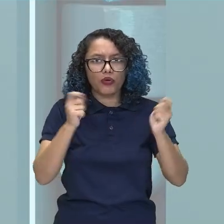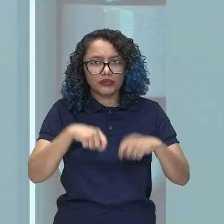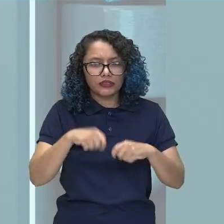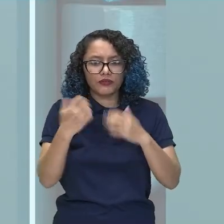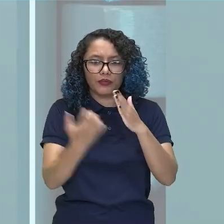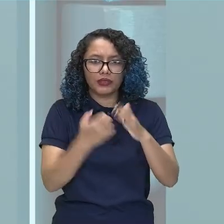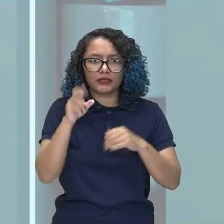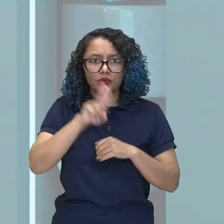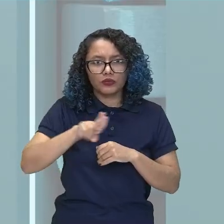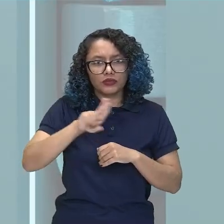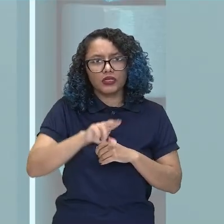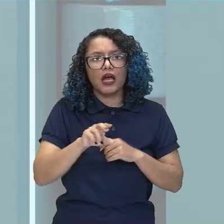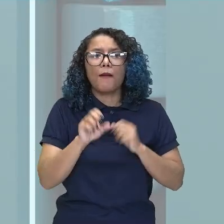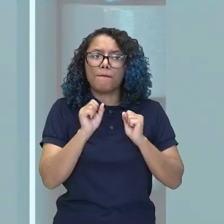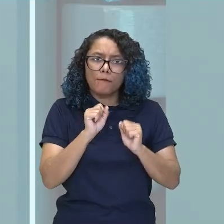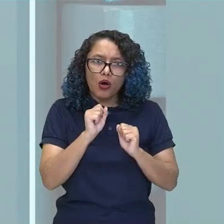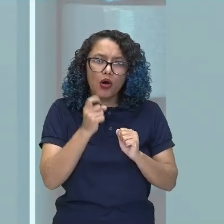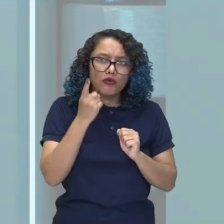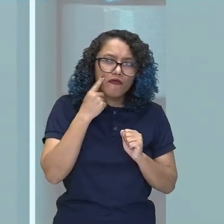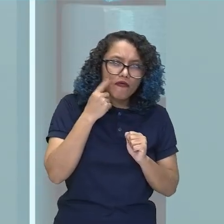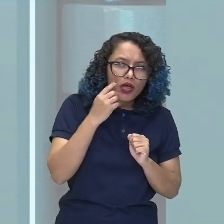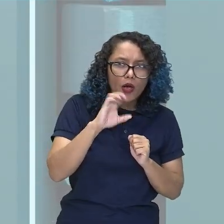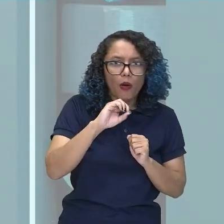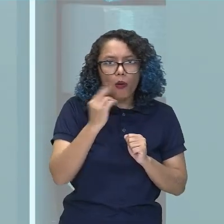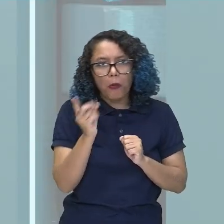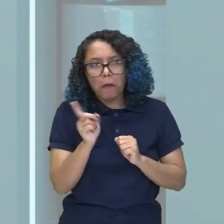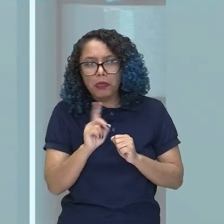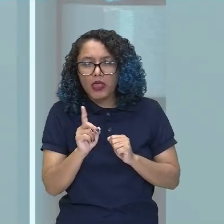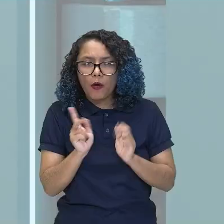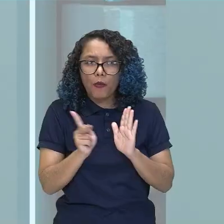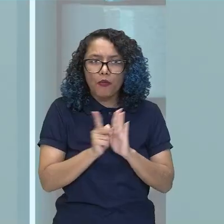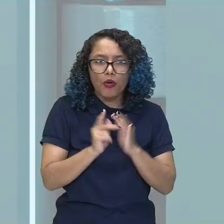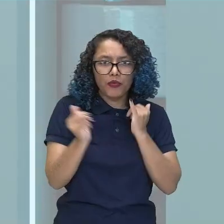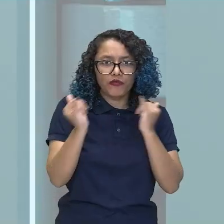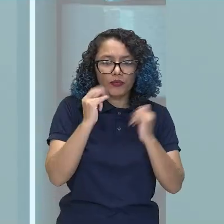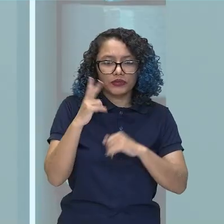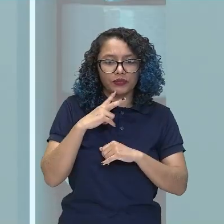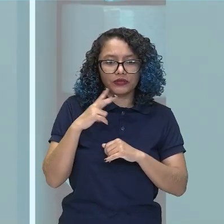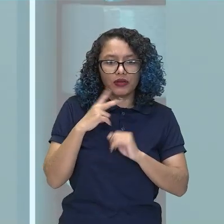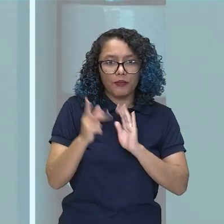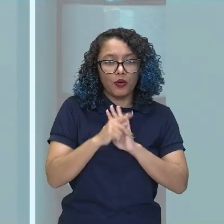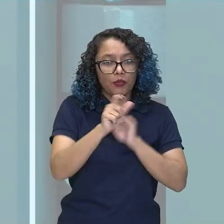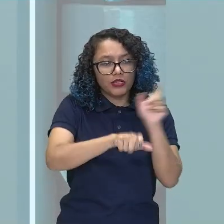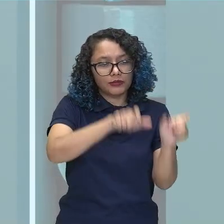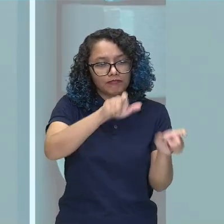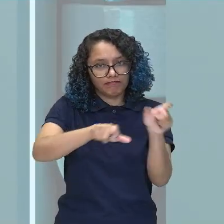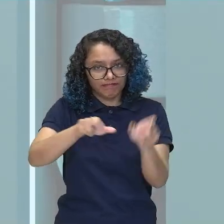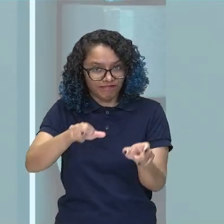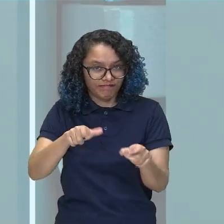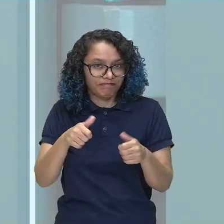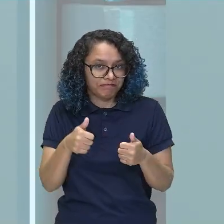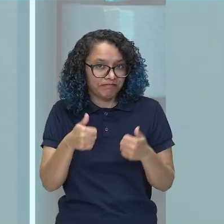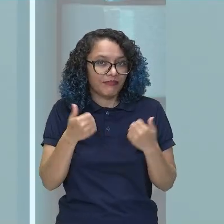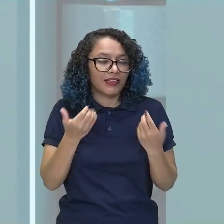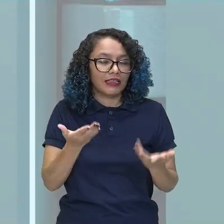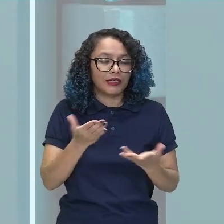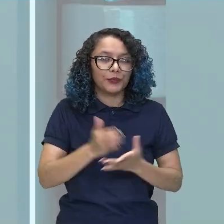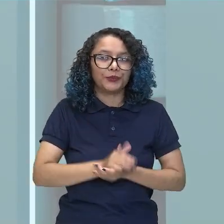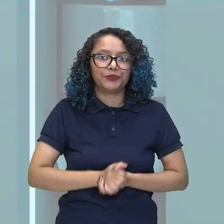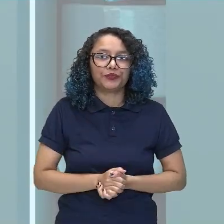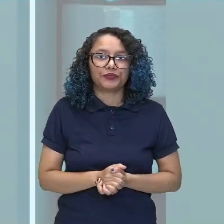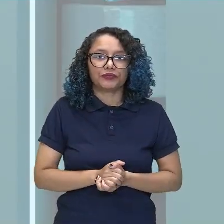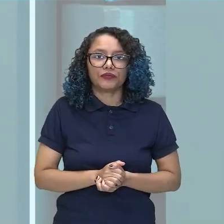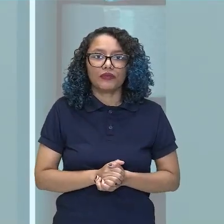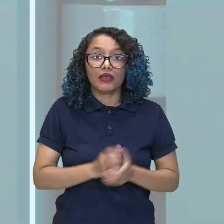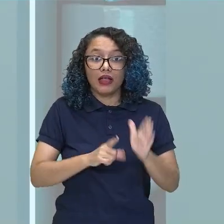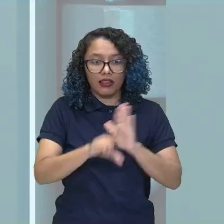utilizar, o que ela pode consultar, o que ela não pode consultar dos dados pessoais do cidadão. Então, observem que a aprovação da